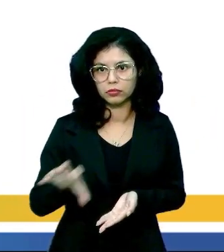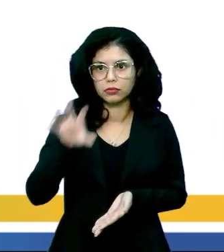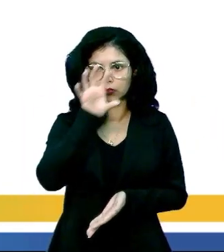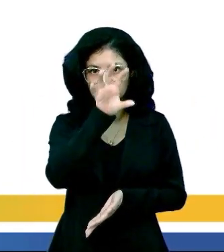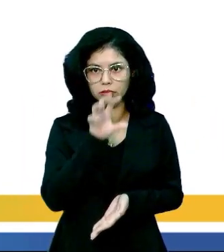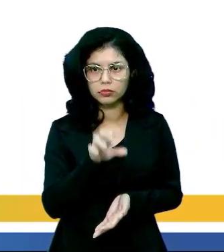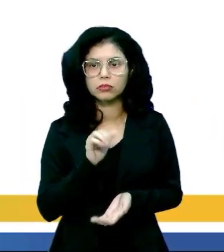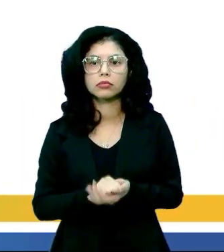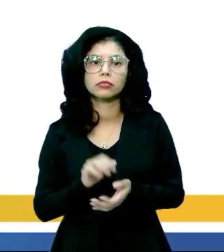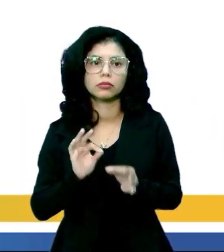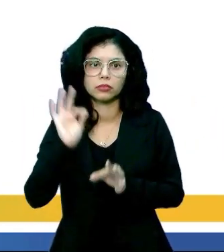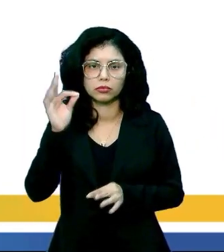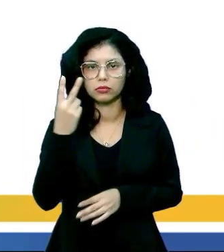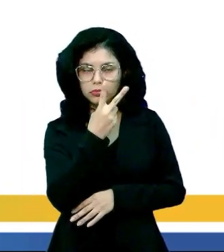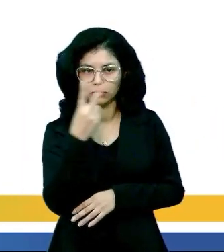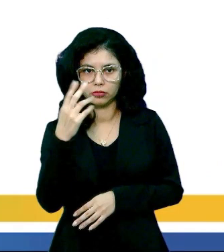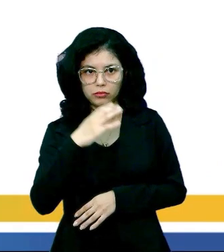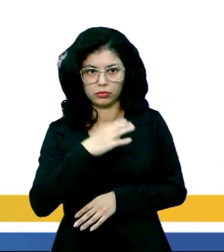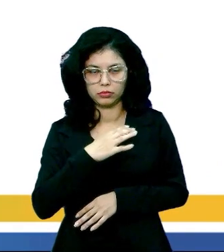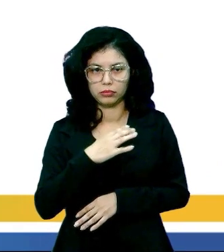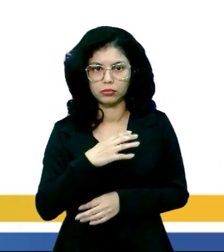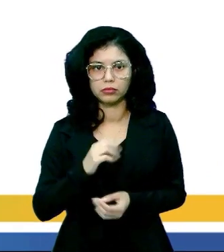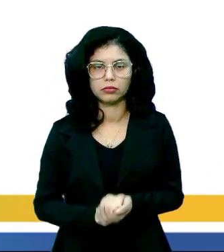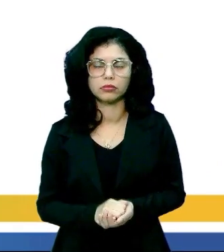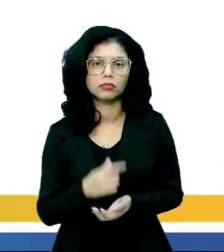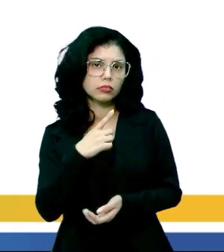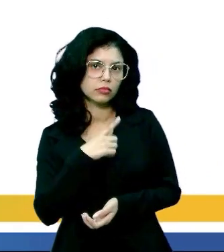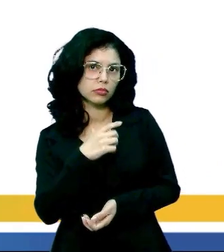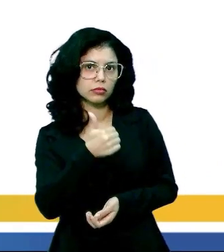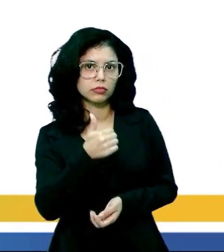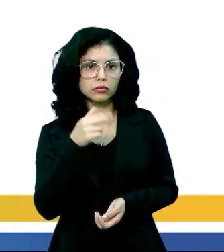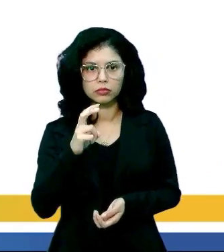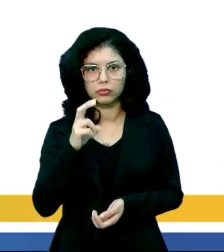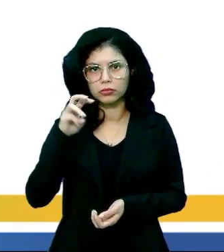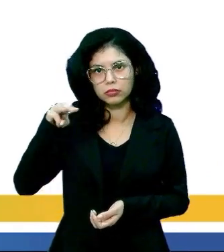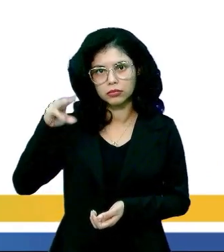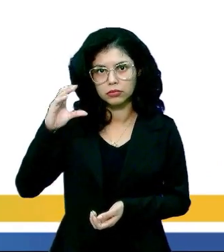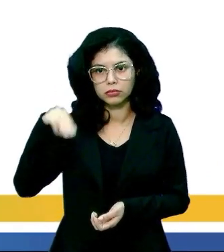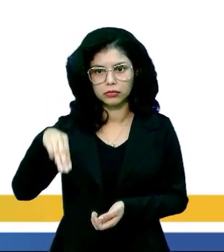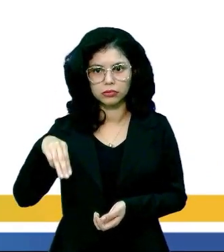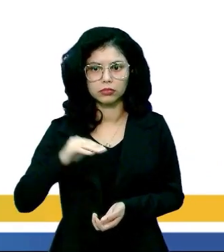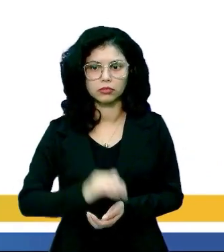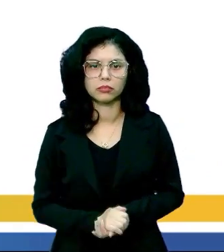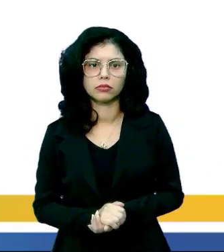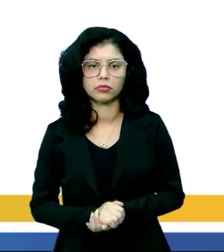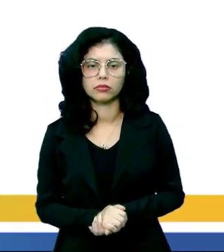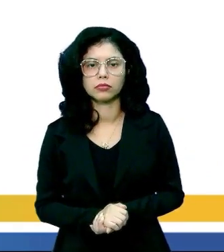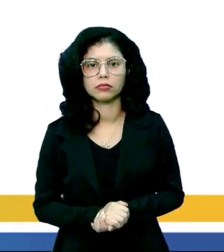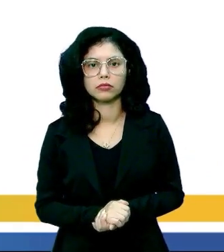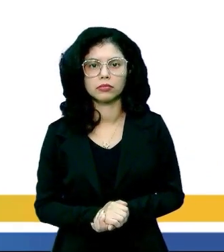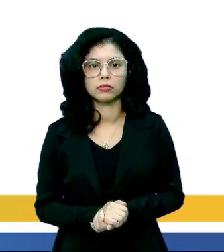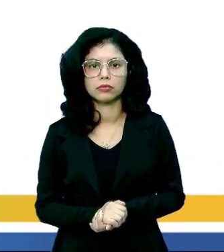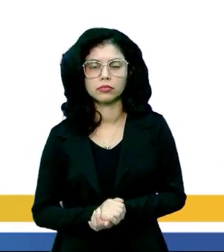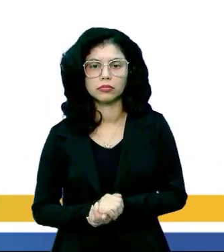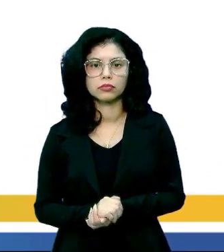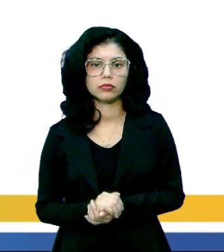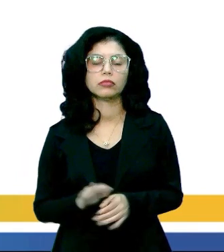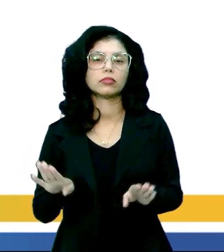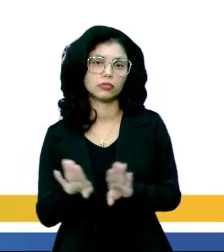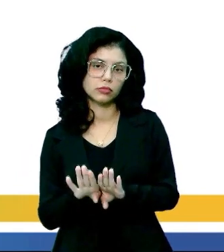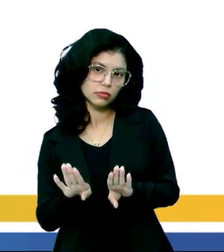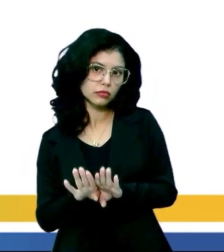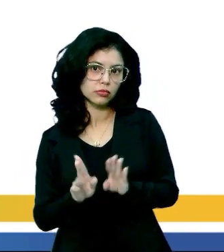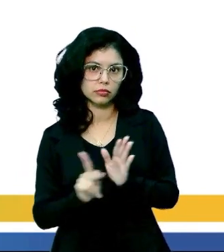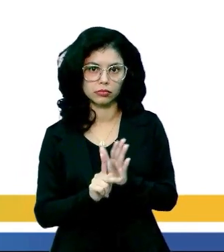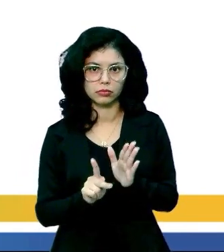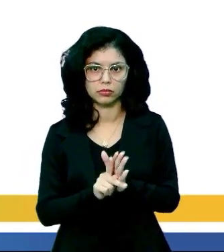a distância entre outras duas cidades e obteve 15 centímetros. A